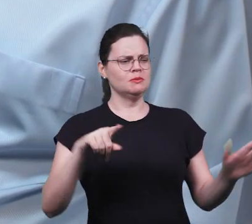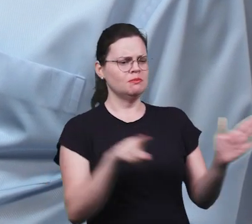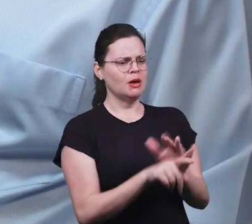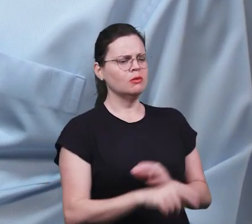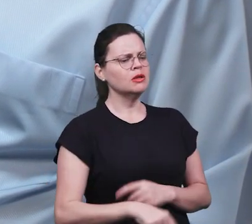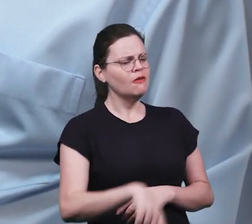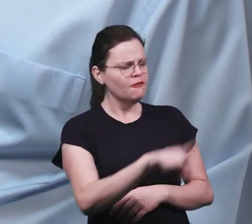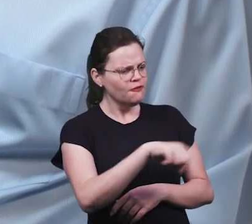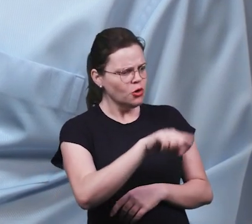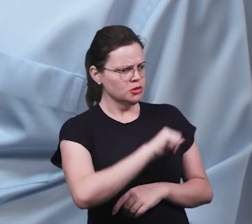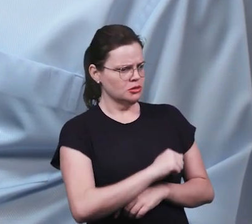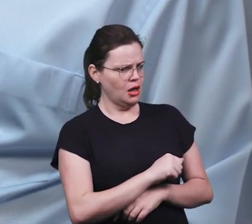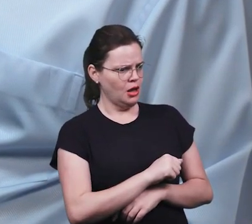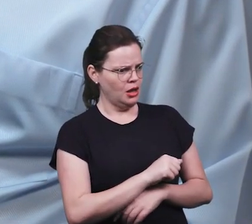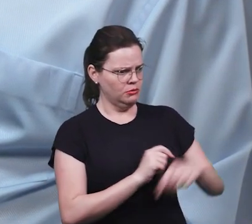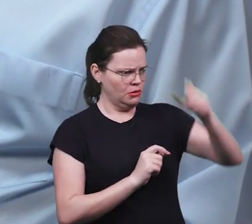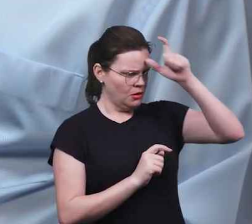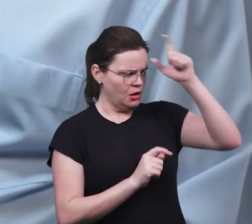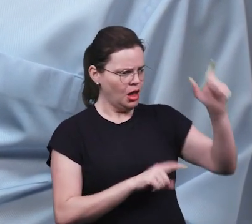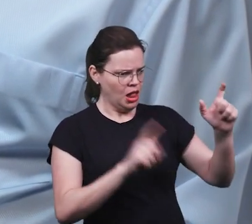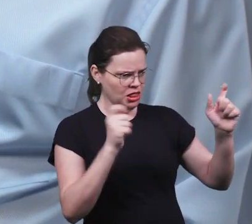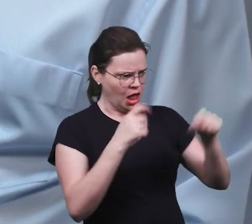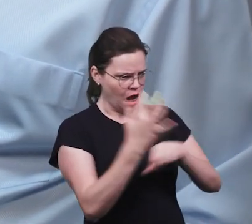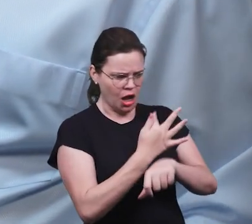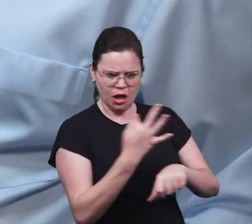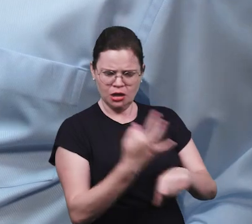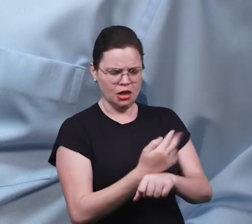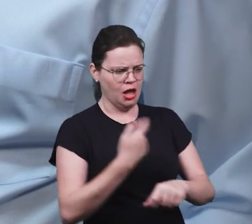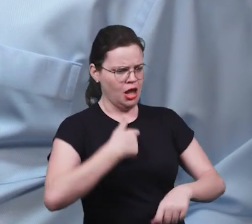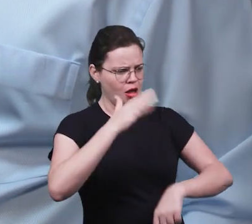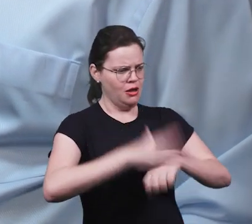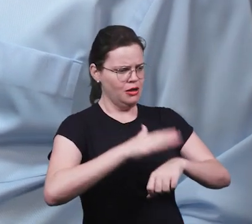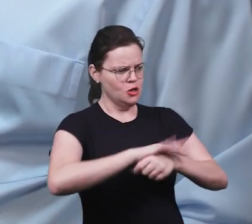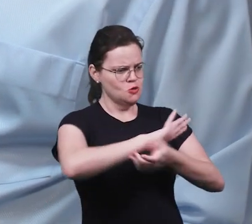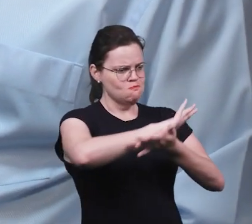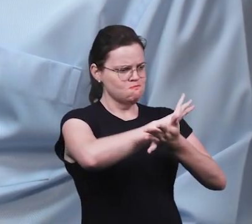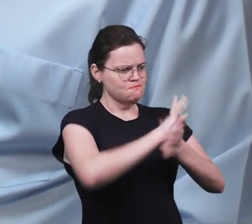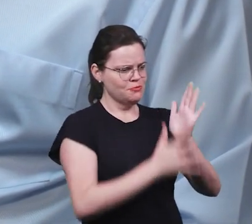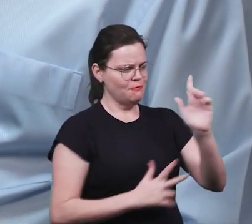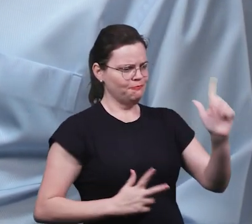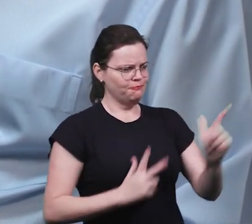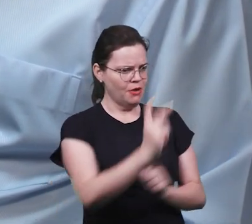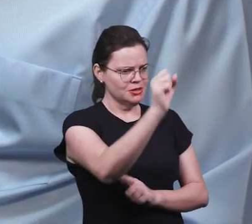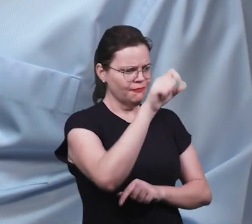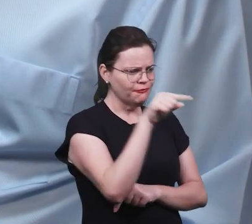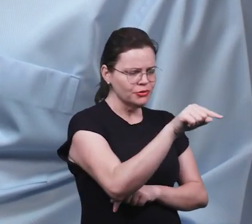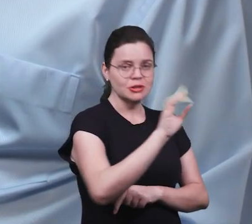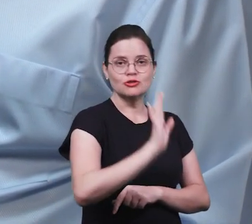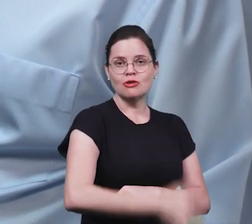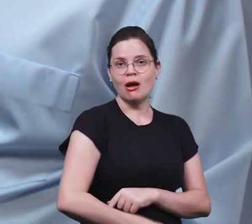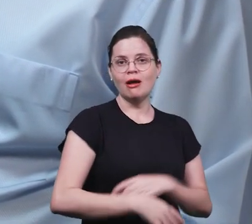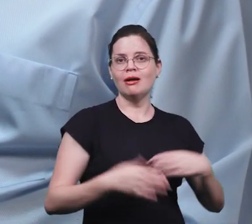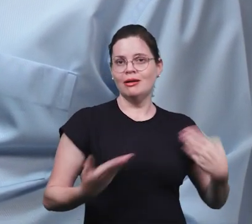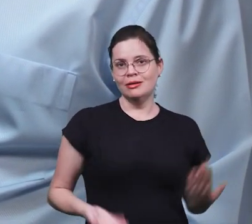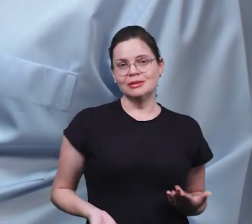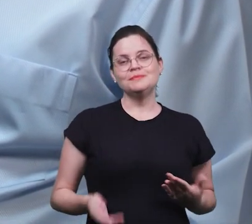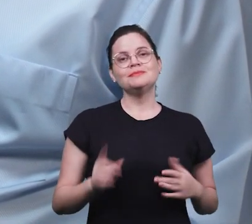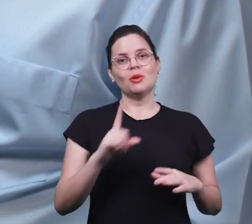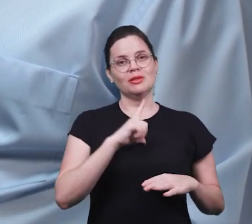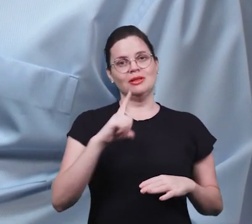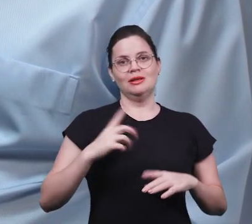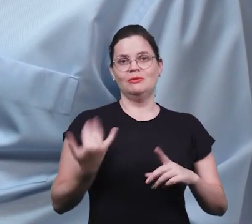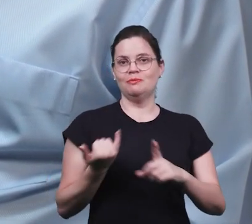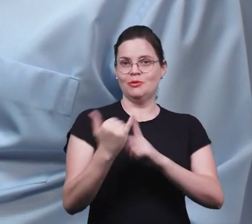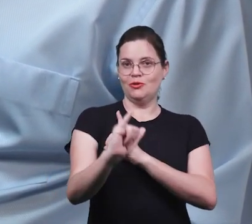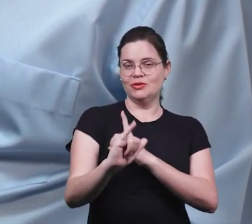serpente trouxe a morte, mas a cabeça dela foi esmagada e nós tivemos vida nessa